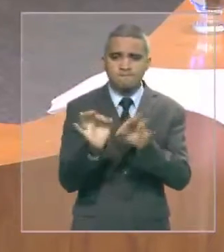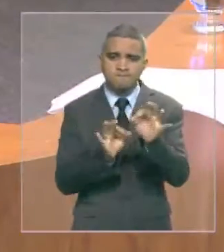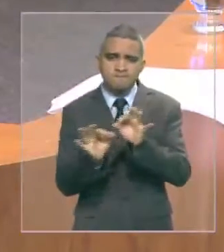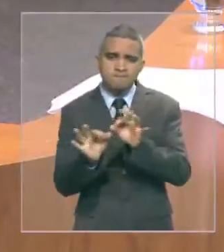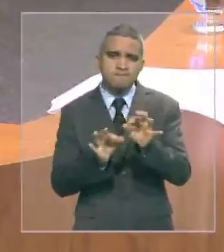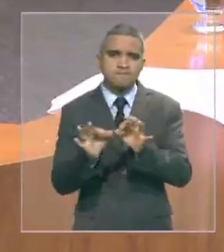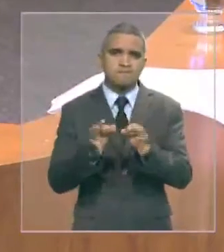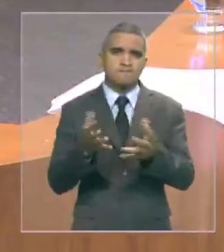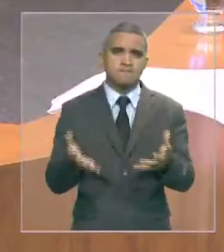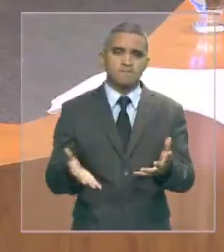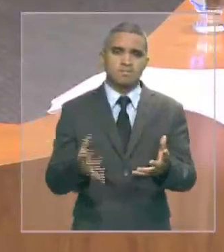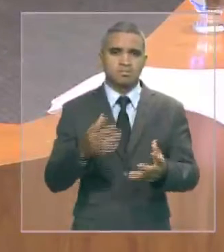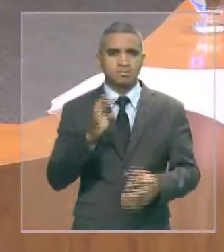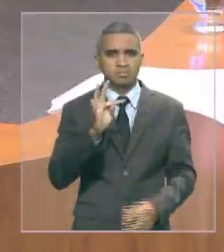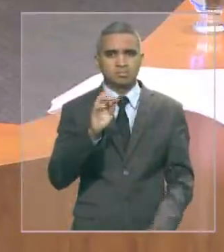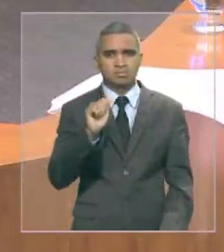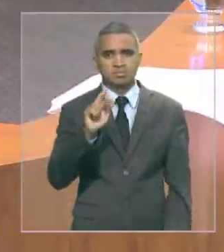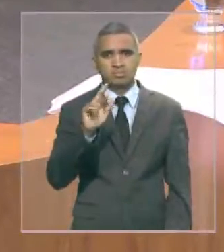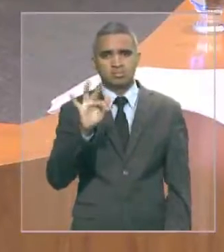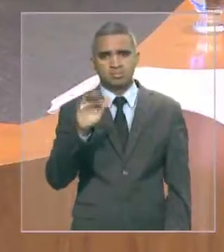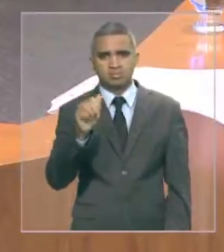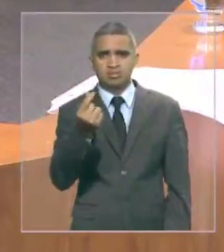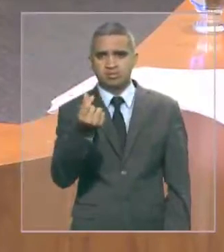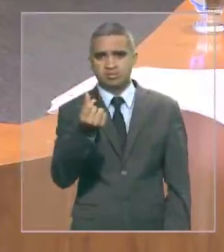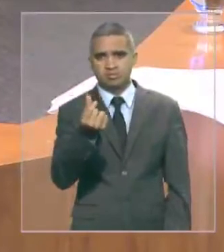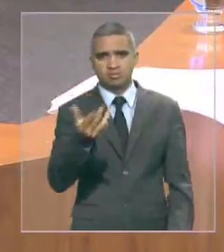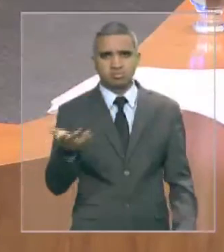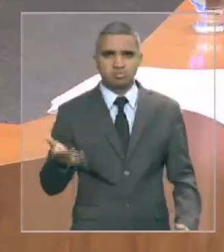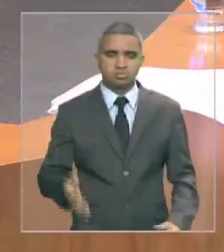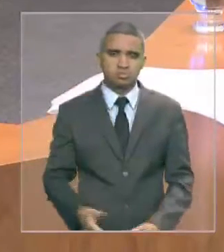Eu quero dizer que